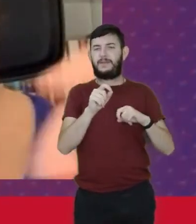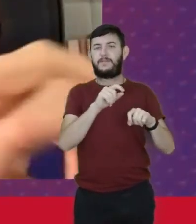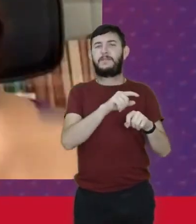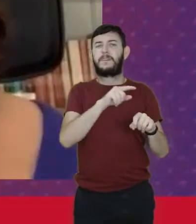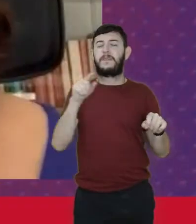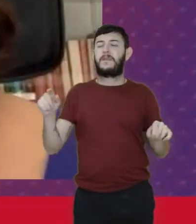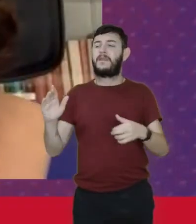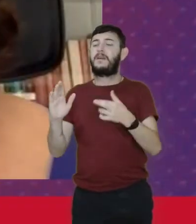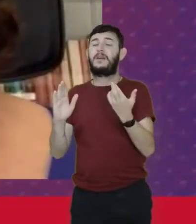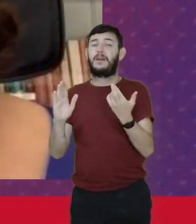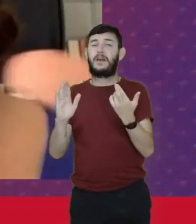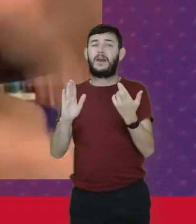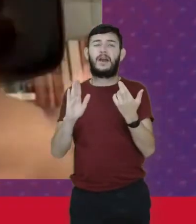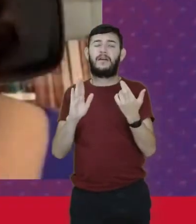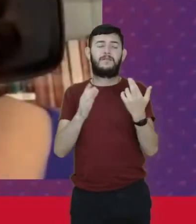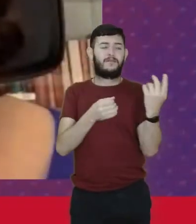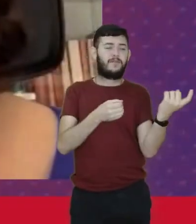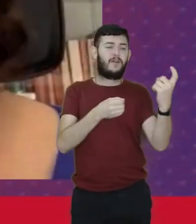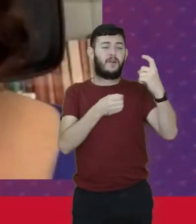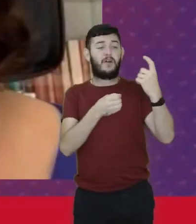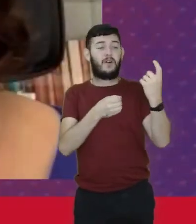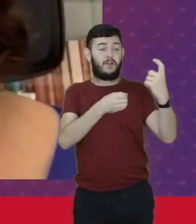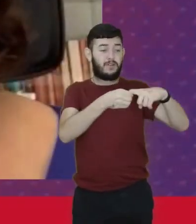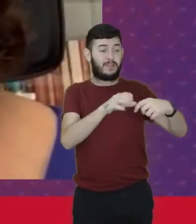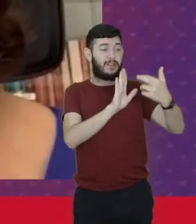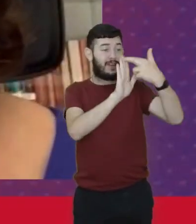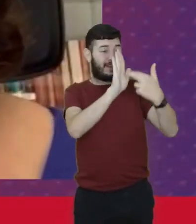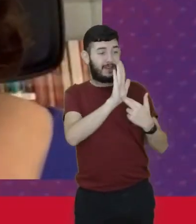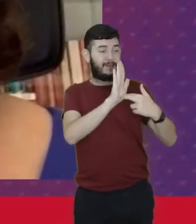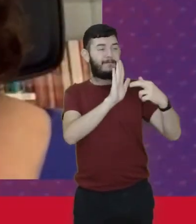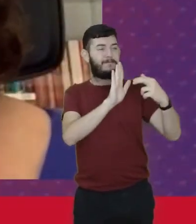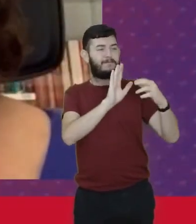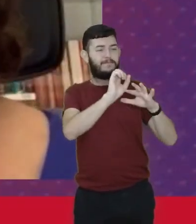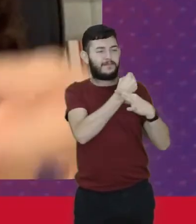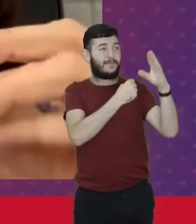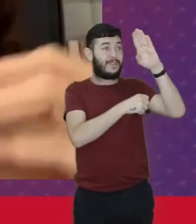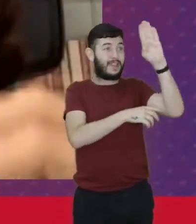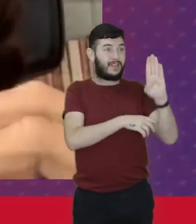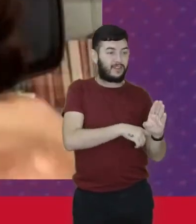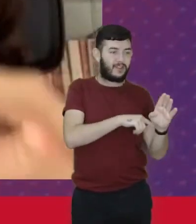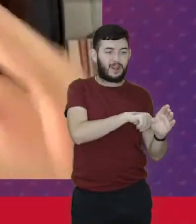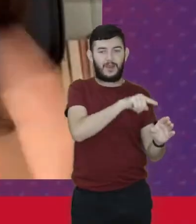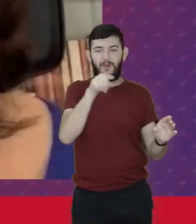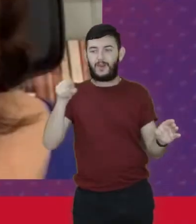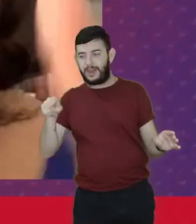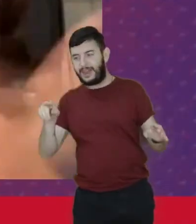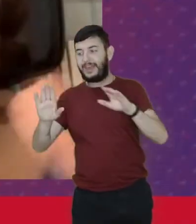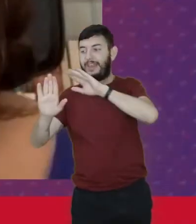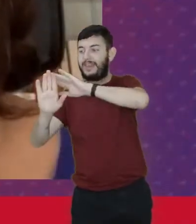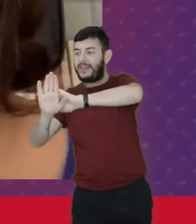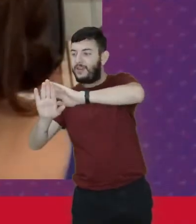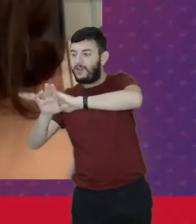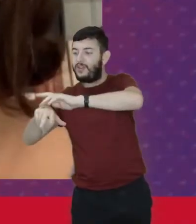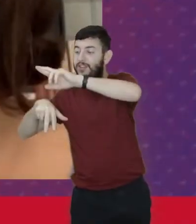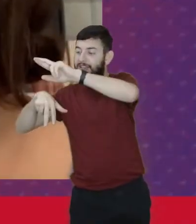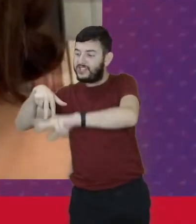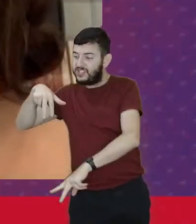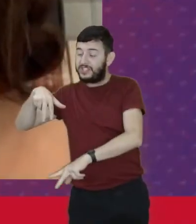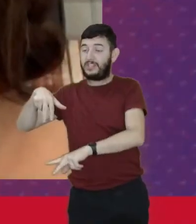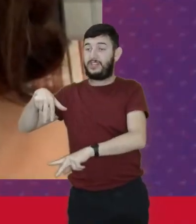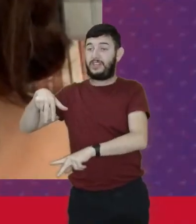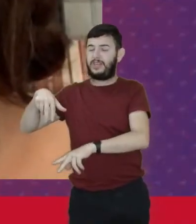nacional, ideologia de gênero e todo o processo de perseguição que a educação